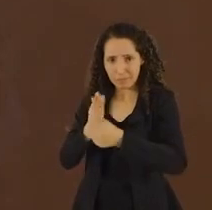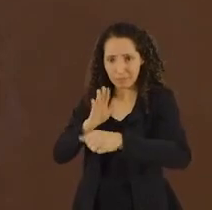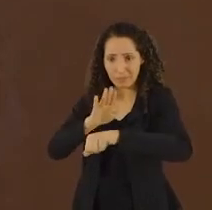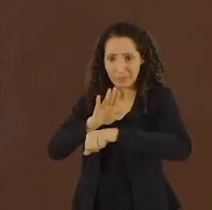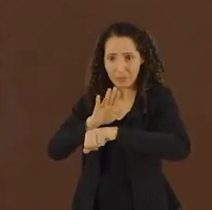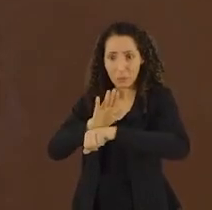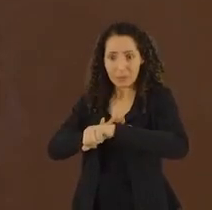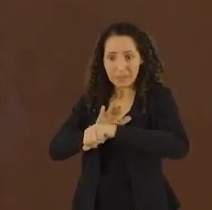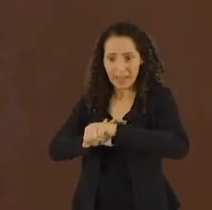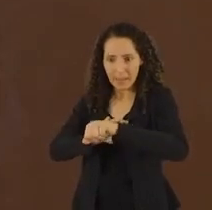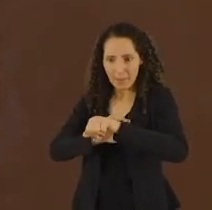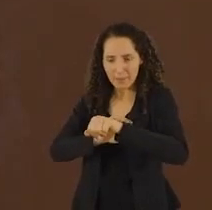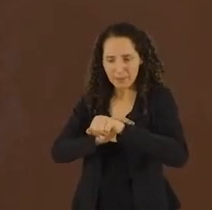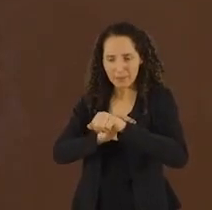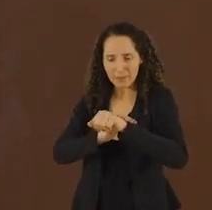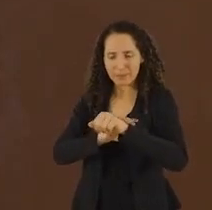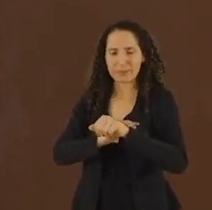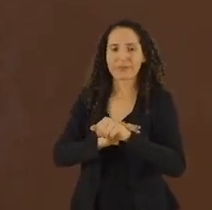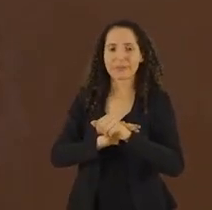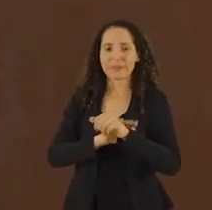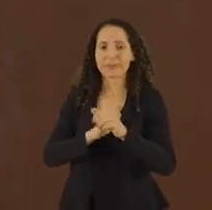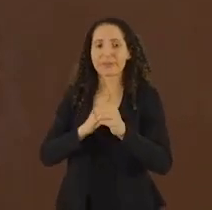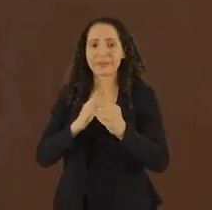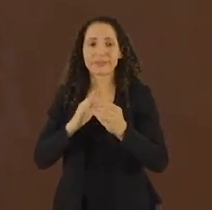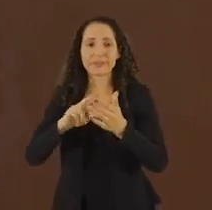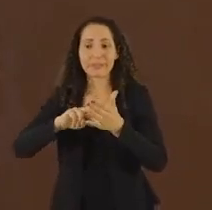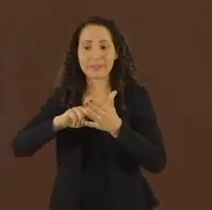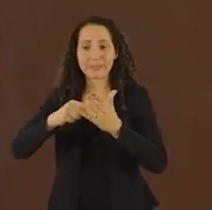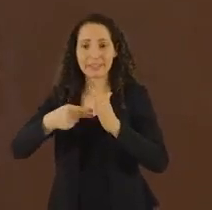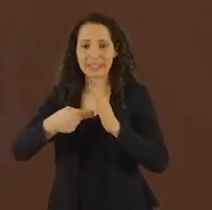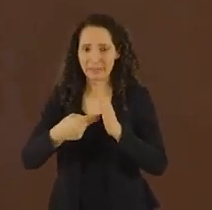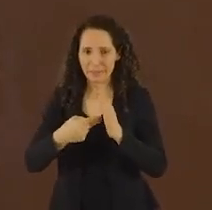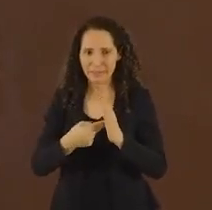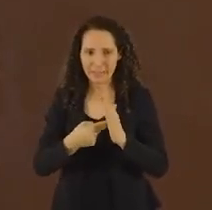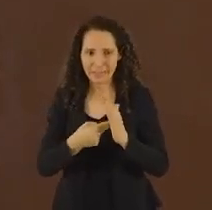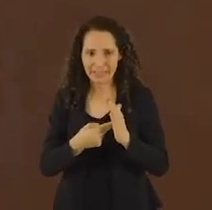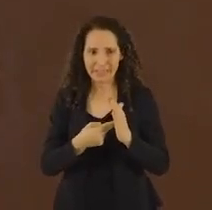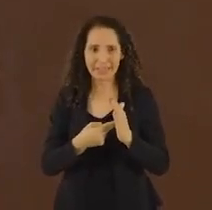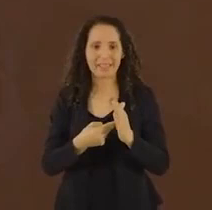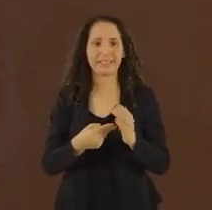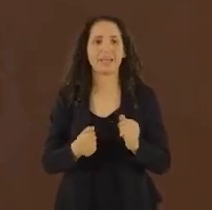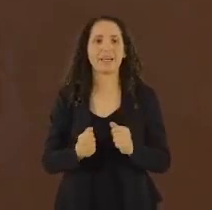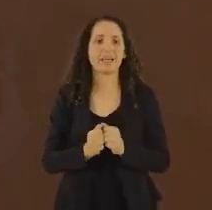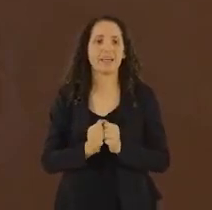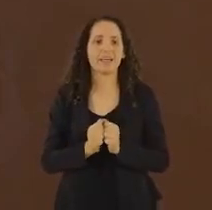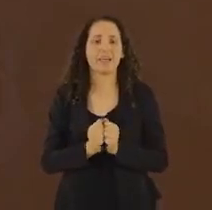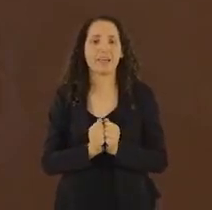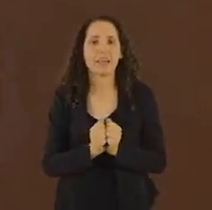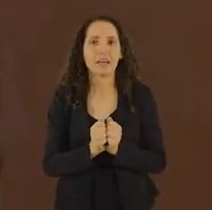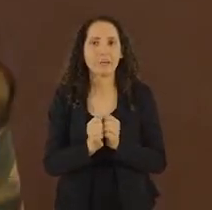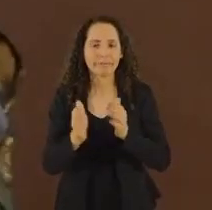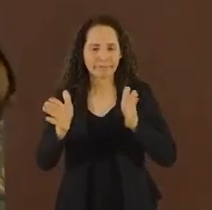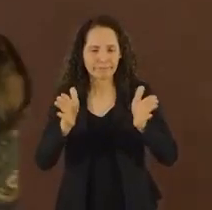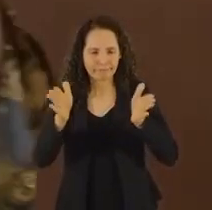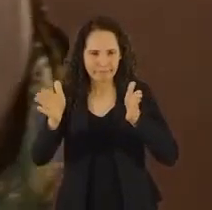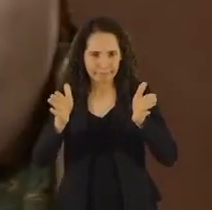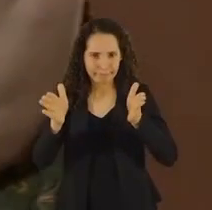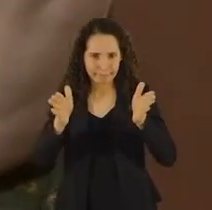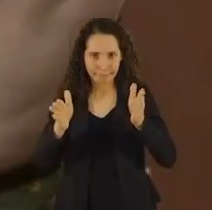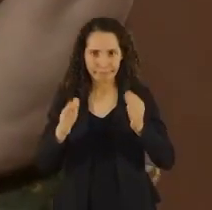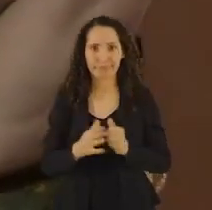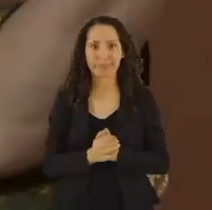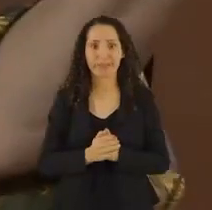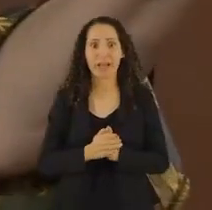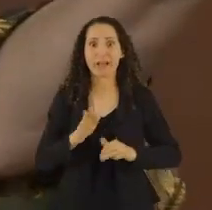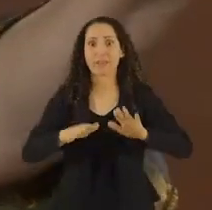ritmo ao contrário do que a gente pensa que a maioria pensa né quando olha All Star o historiador trabalha com o tempo então ele pensa